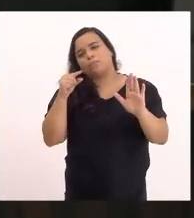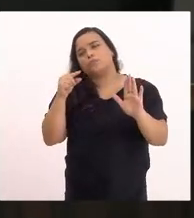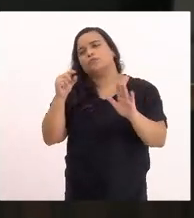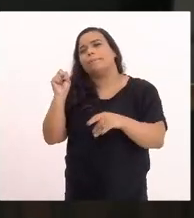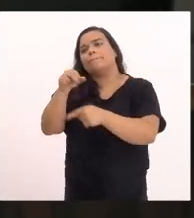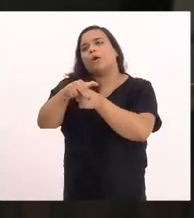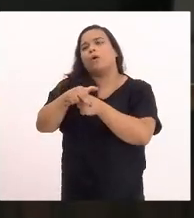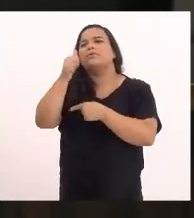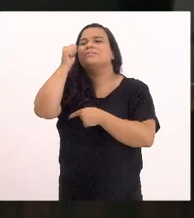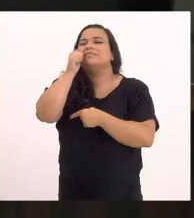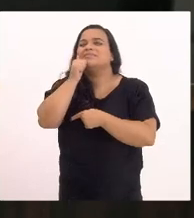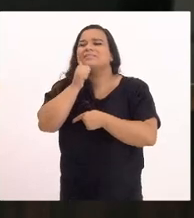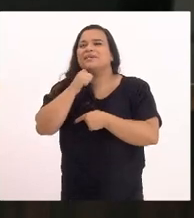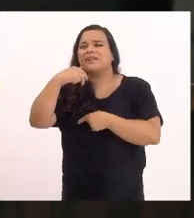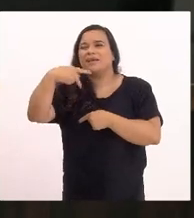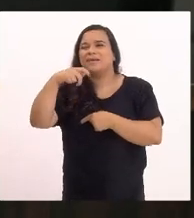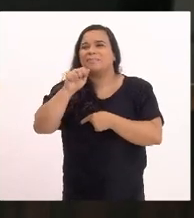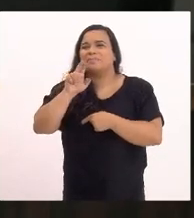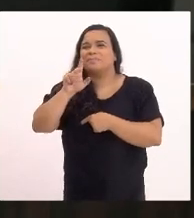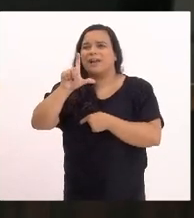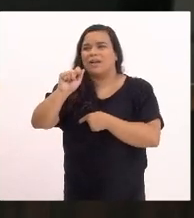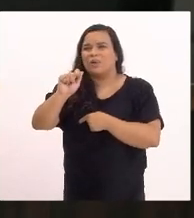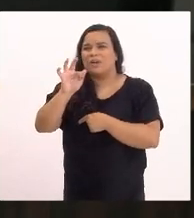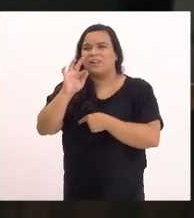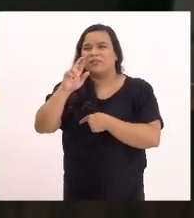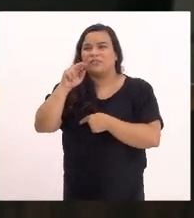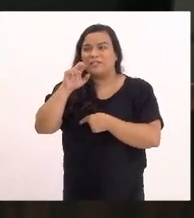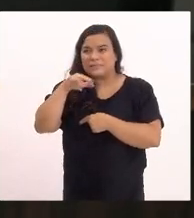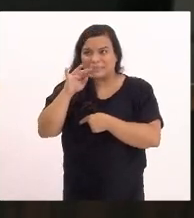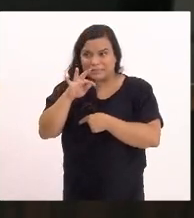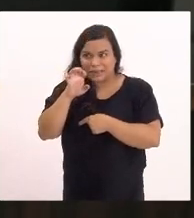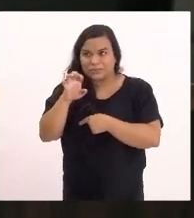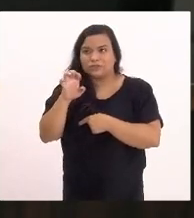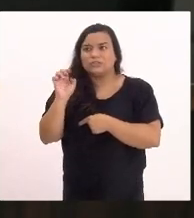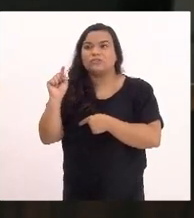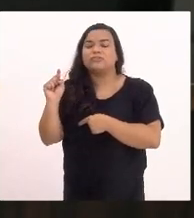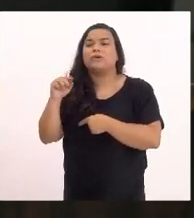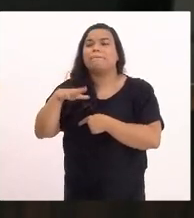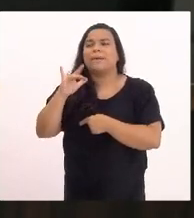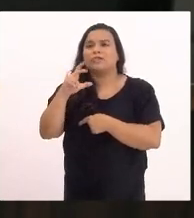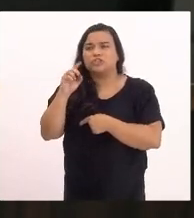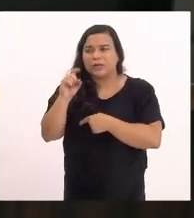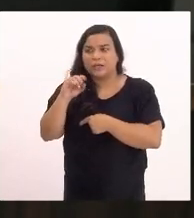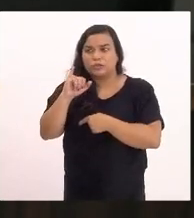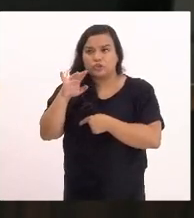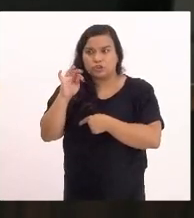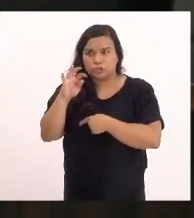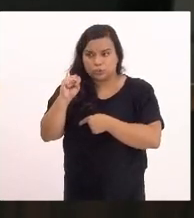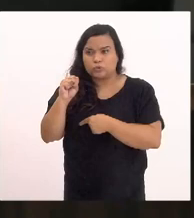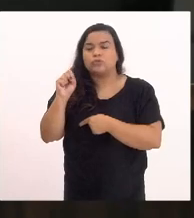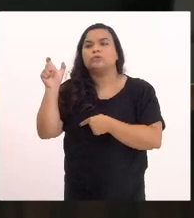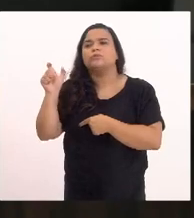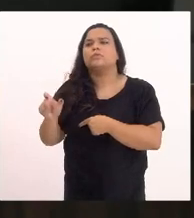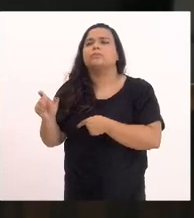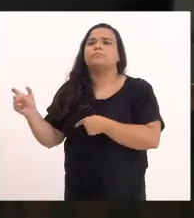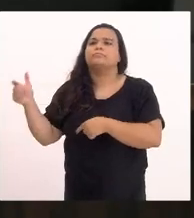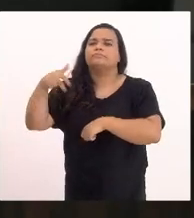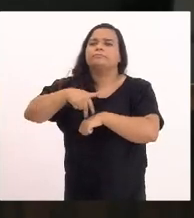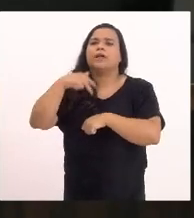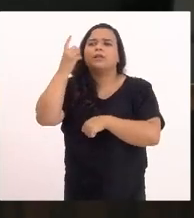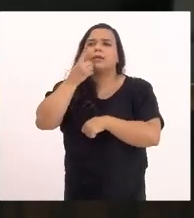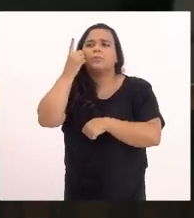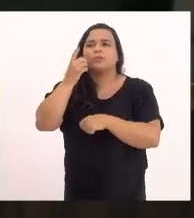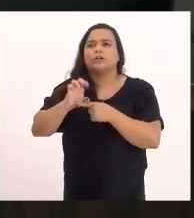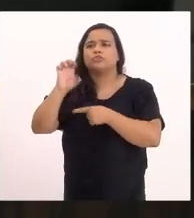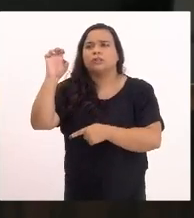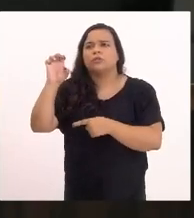senhora Paula Francinete Machado de Jesus, segunda suplente de Solidariedade, convocada para exercer o mandato de deputado estadual em